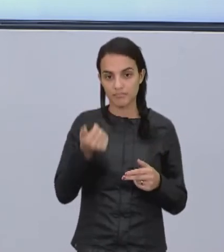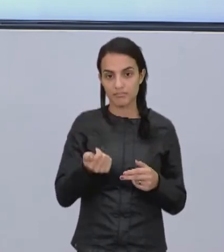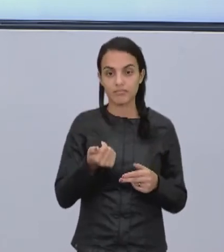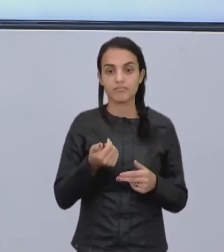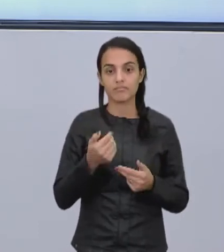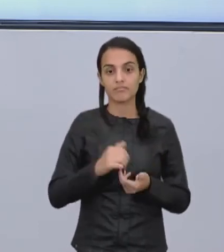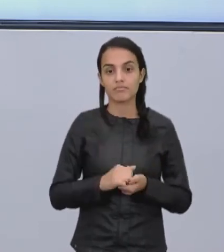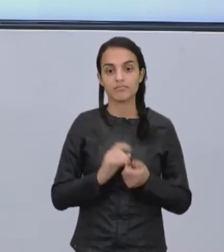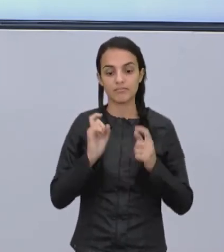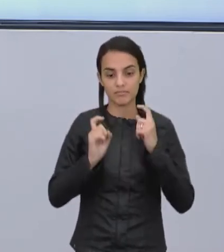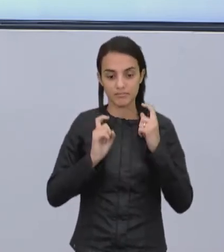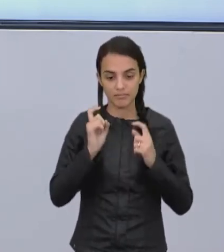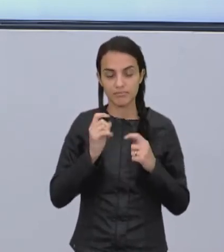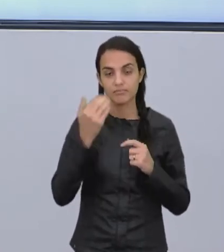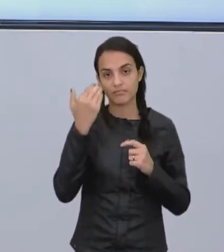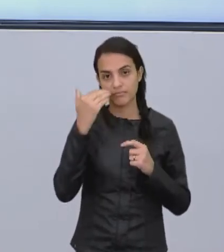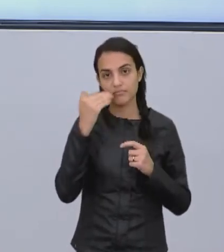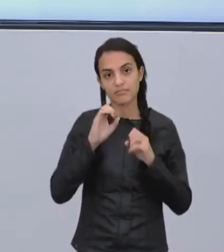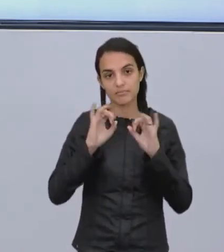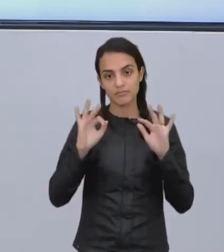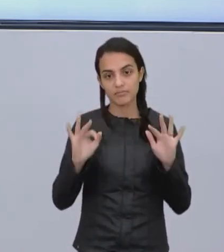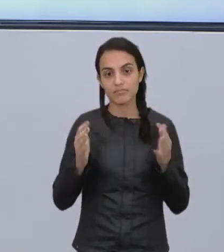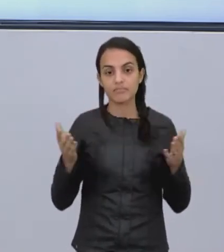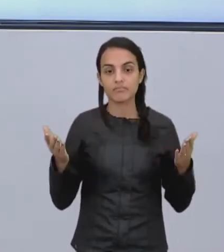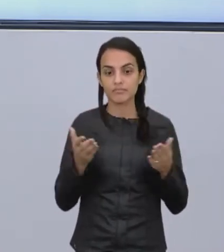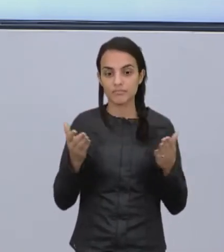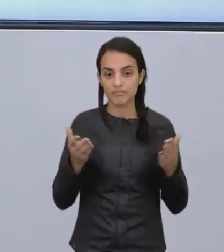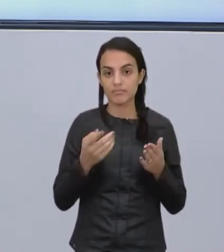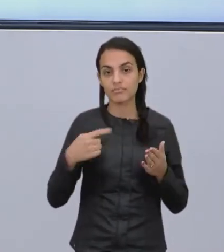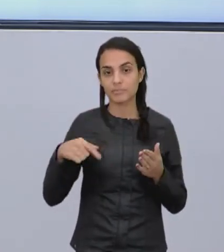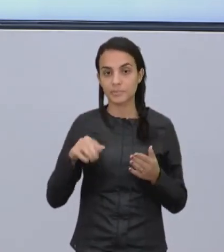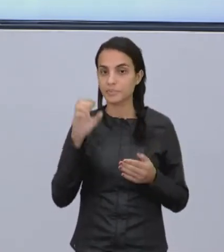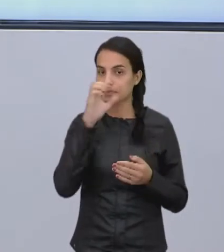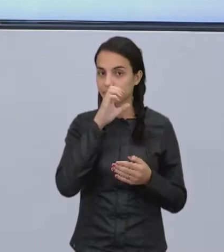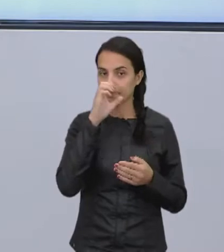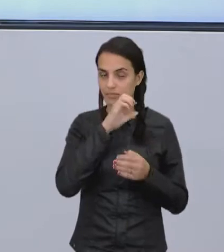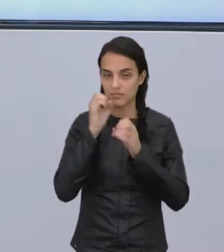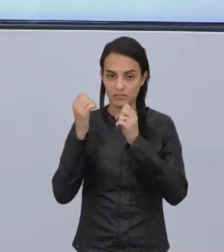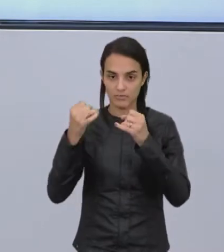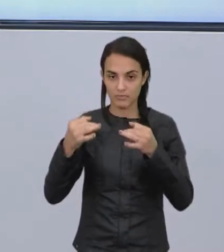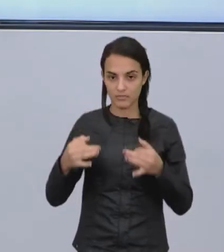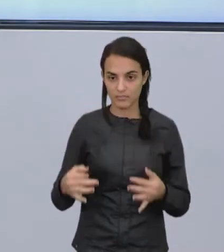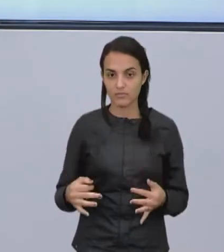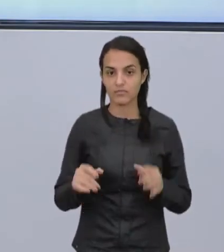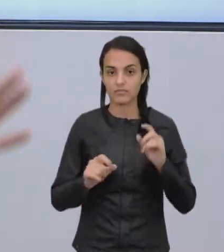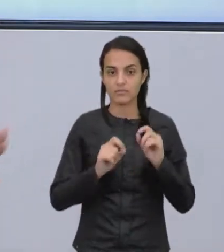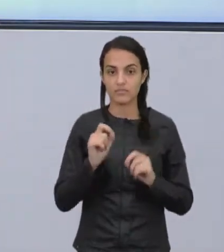essa preocupação, beleza? E hoje nós vamos passar aqui rapidamente